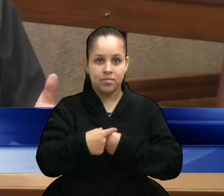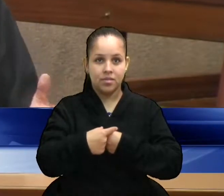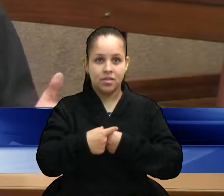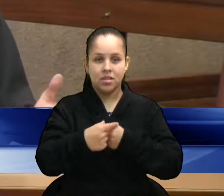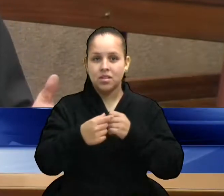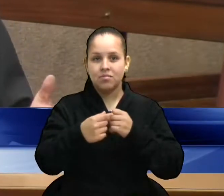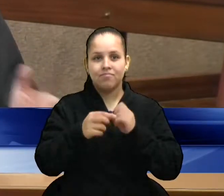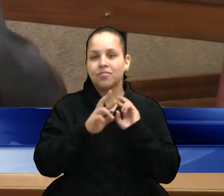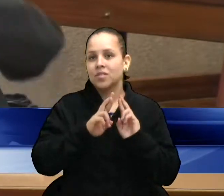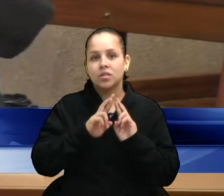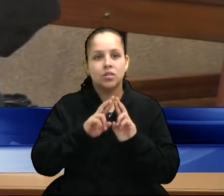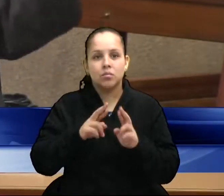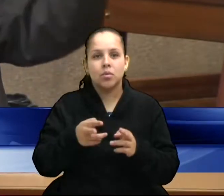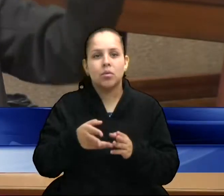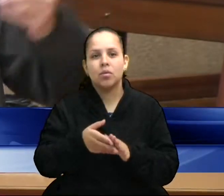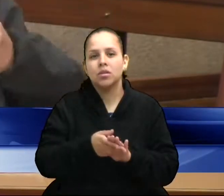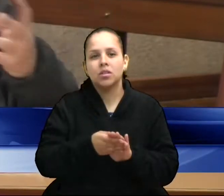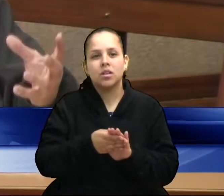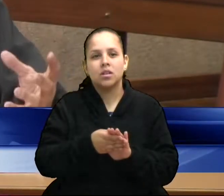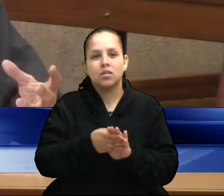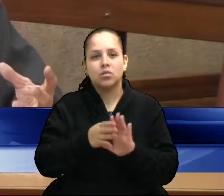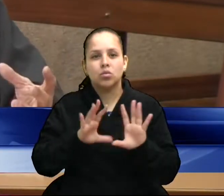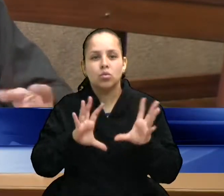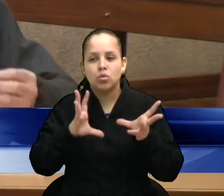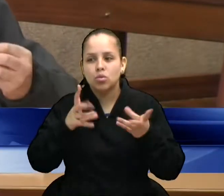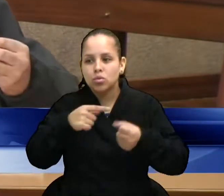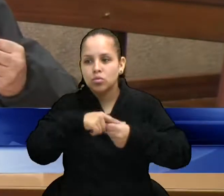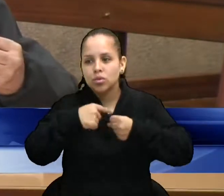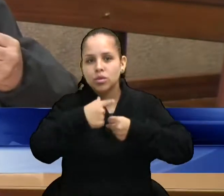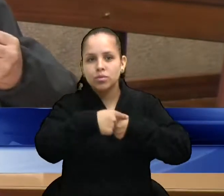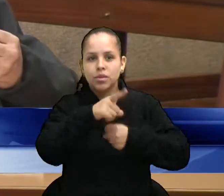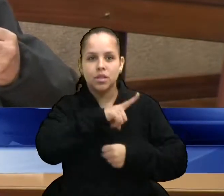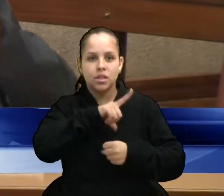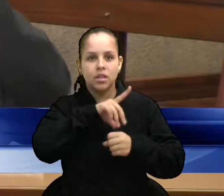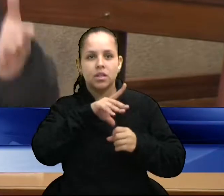estão aí, né? Todos os municípios tiveram redução por causa da